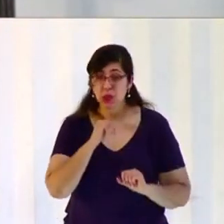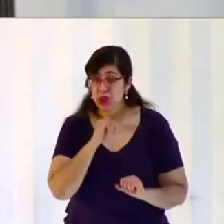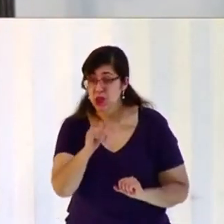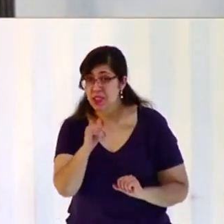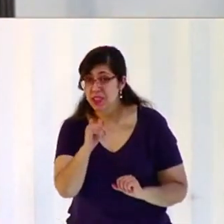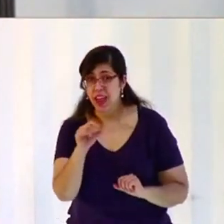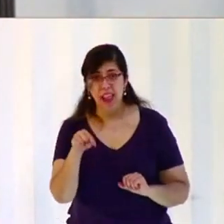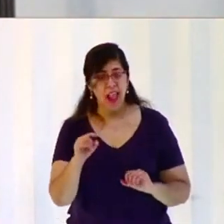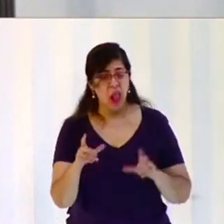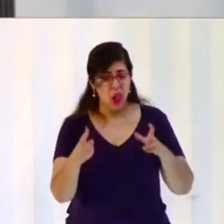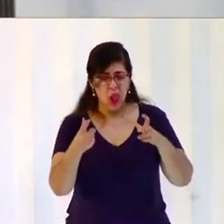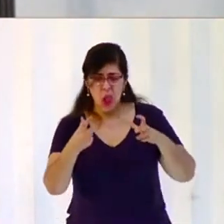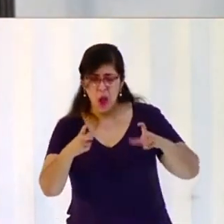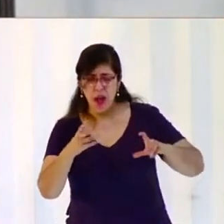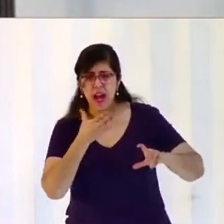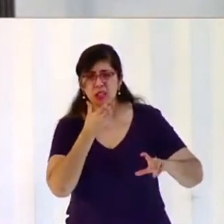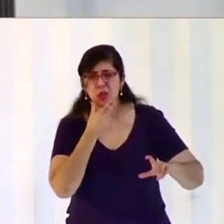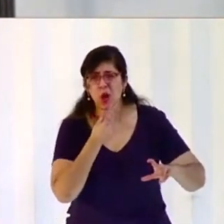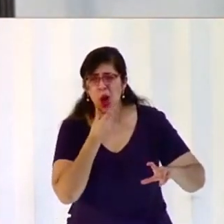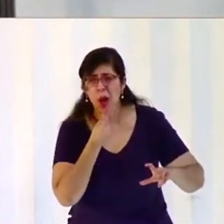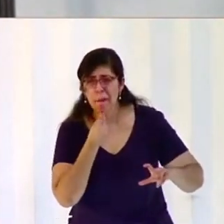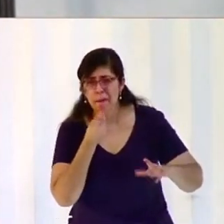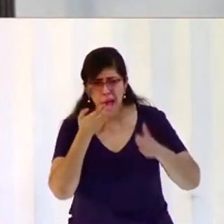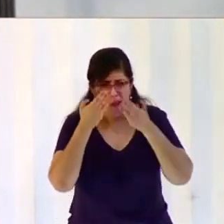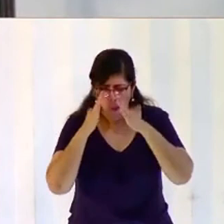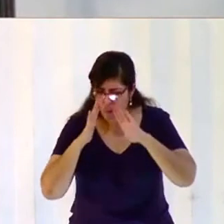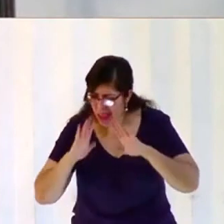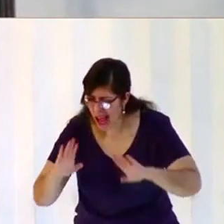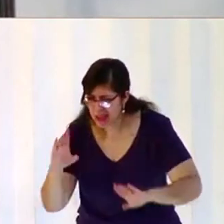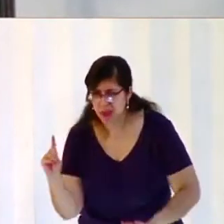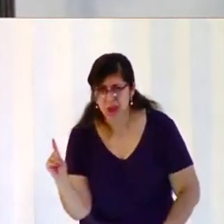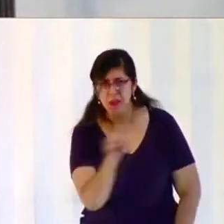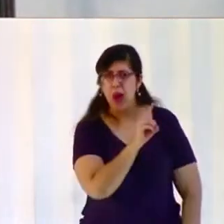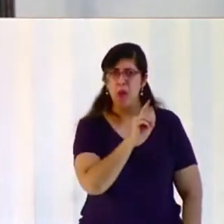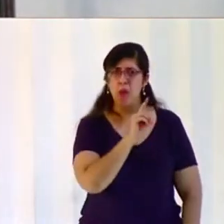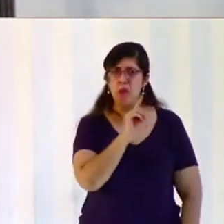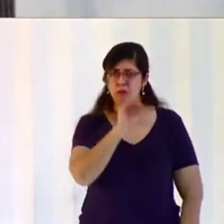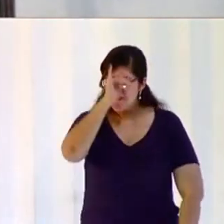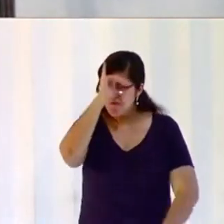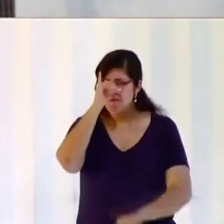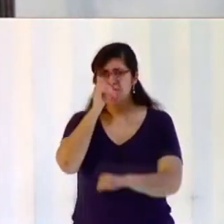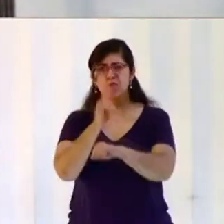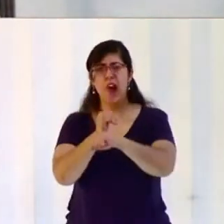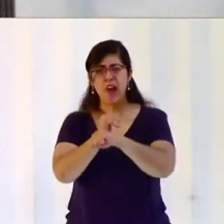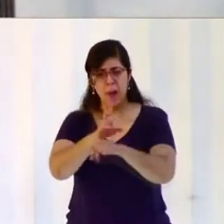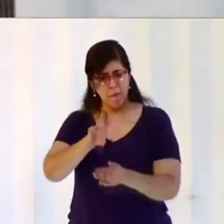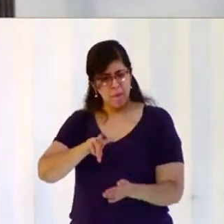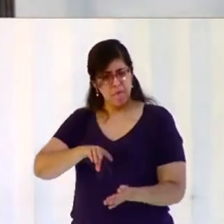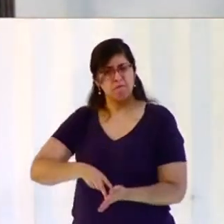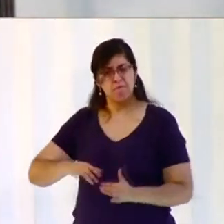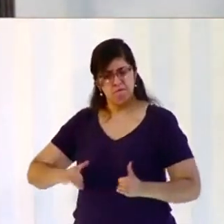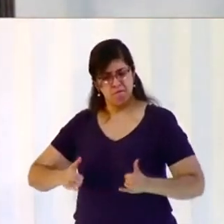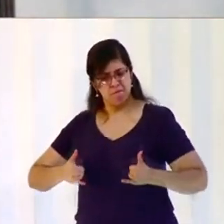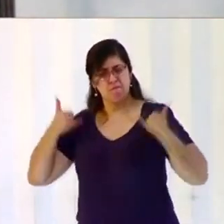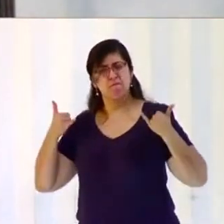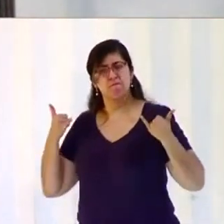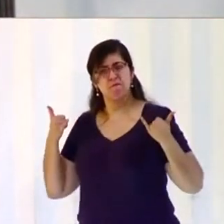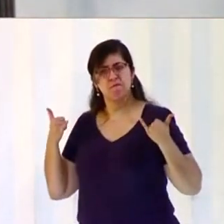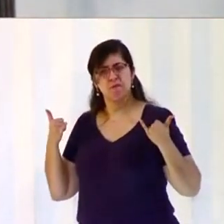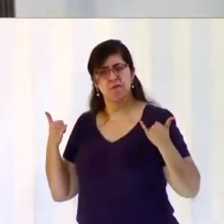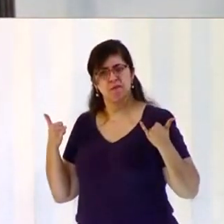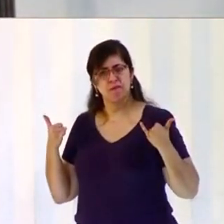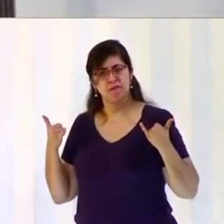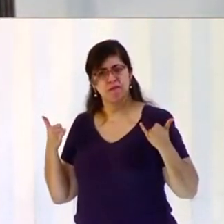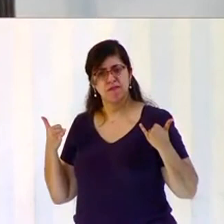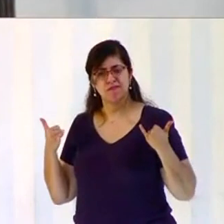é o lugar do homem não é de cabeça baixa, o lugar do homem é se levantando e lutando para manter seus ideais,